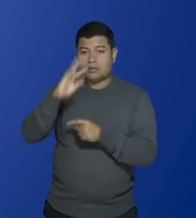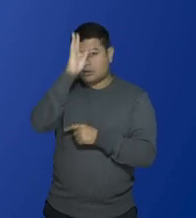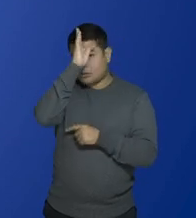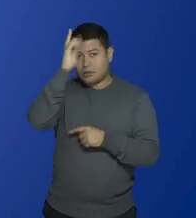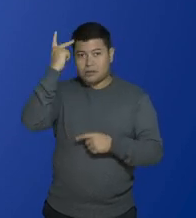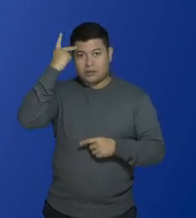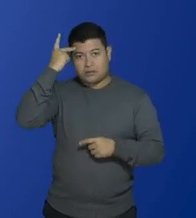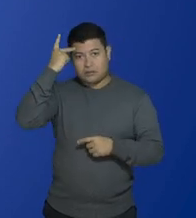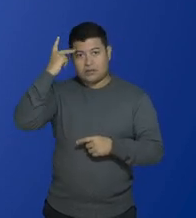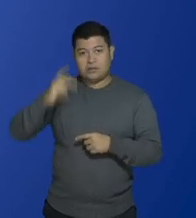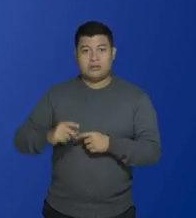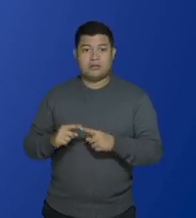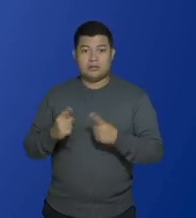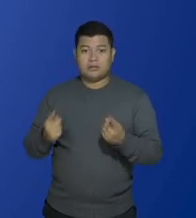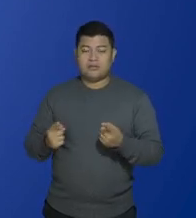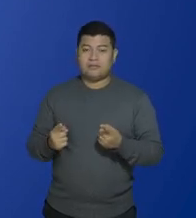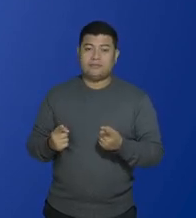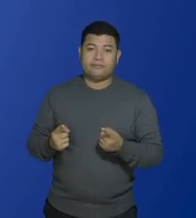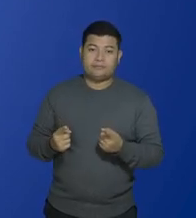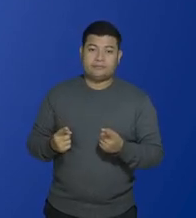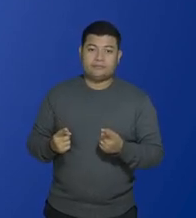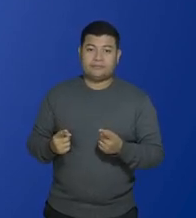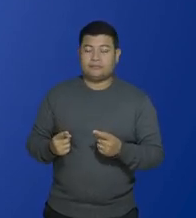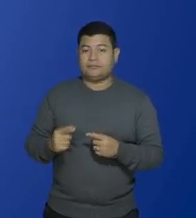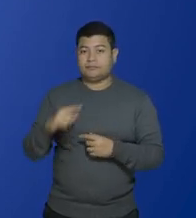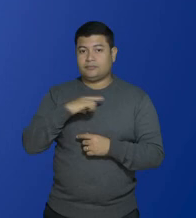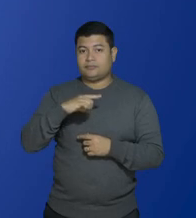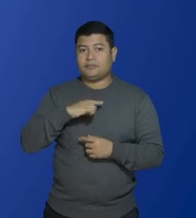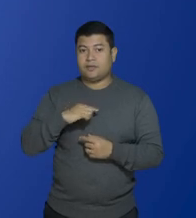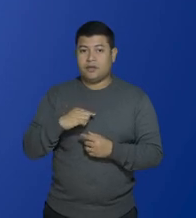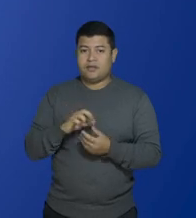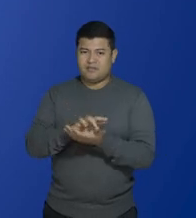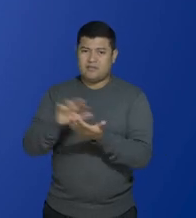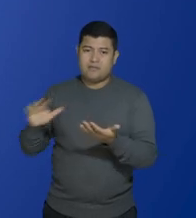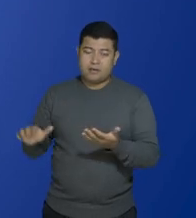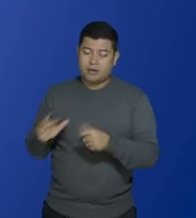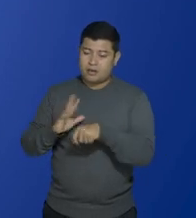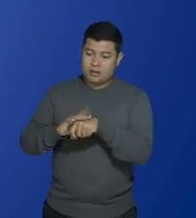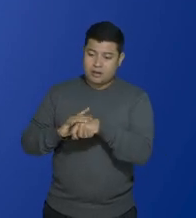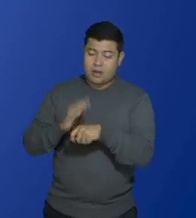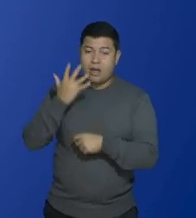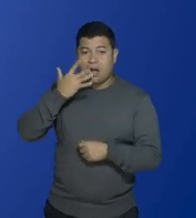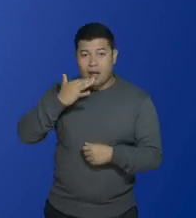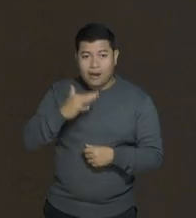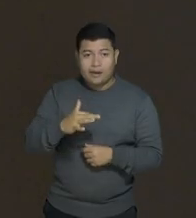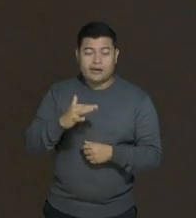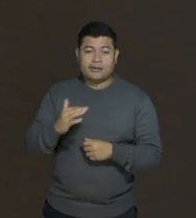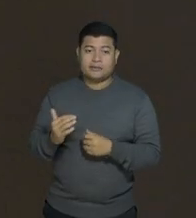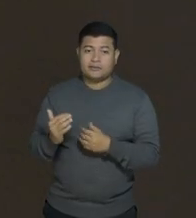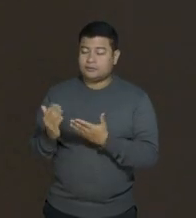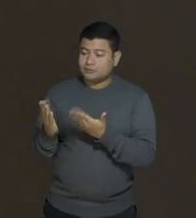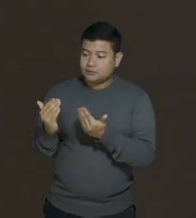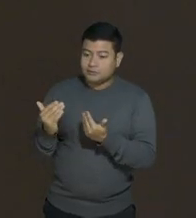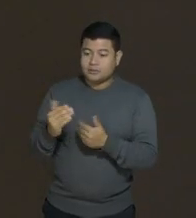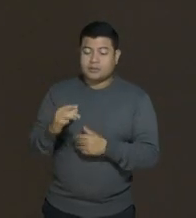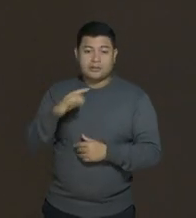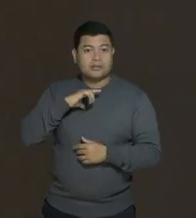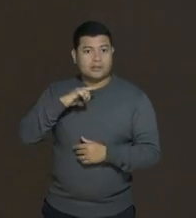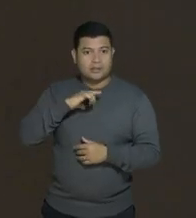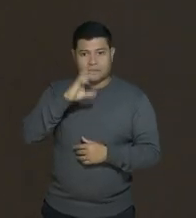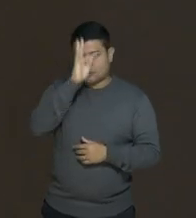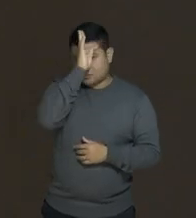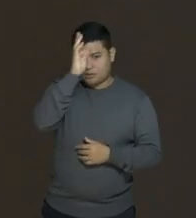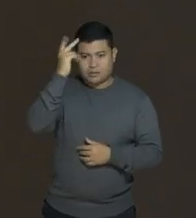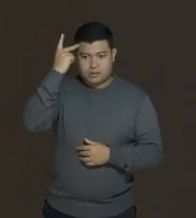existe elevada prevalência de comorbidade em criança e adolescente com TDAH. Né? É muito alto.